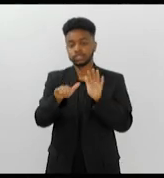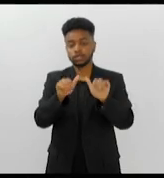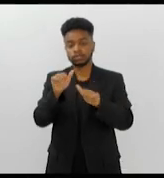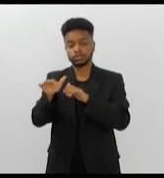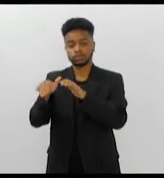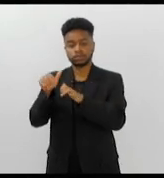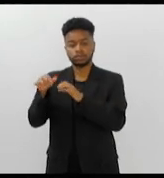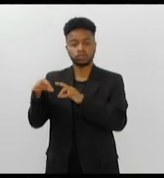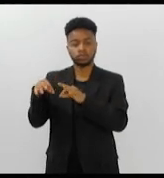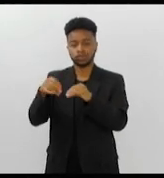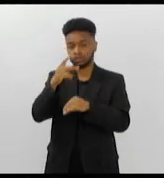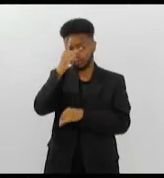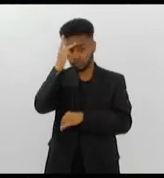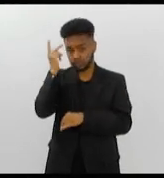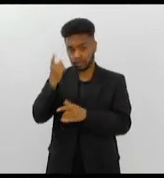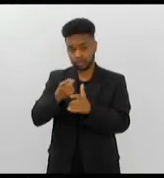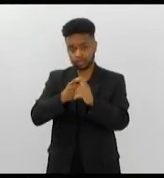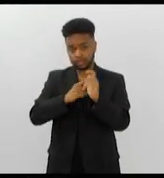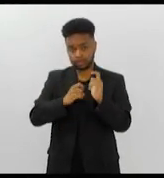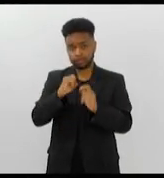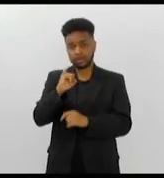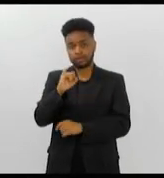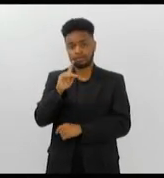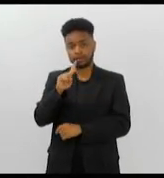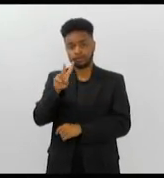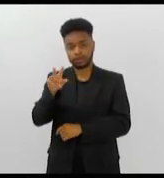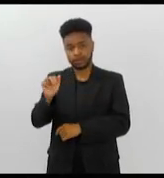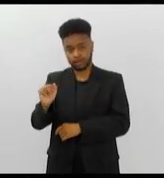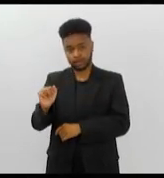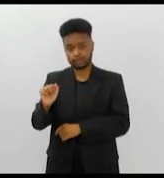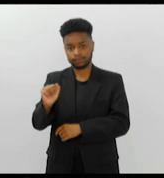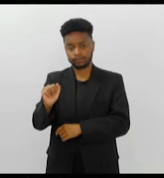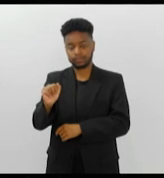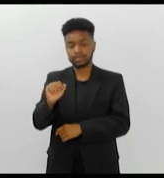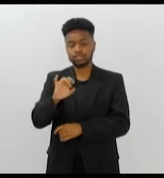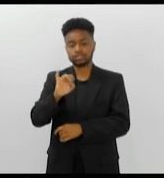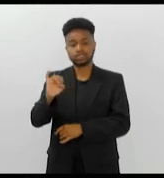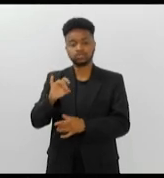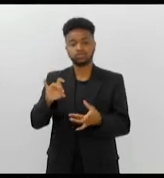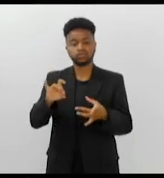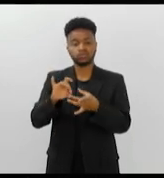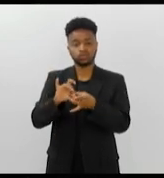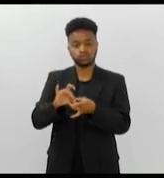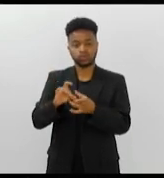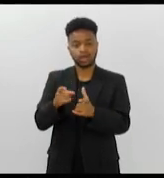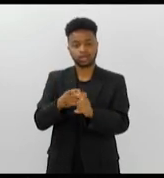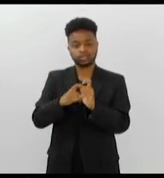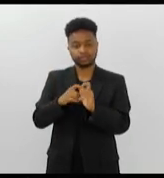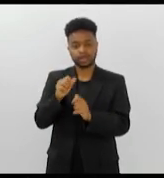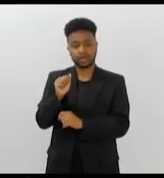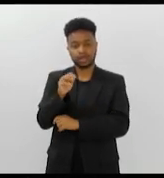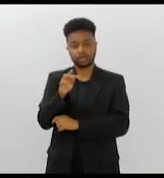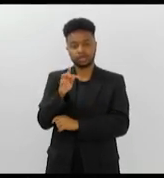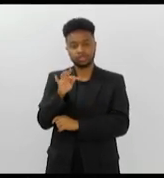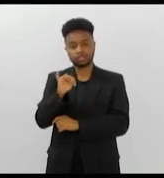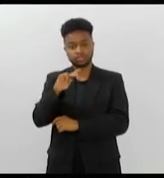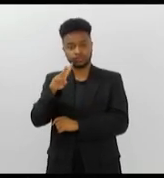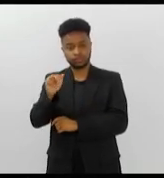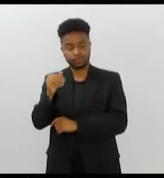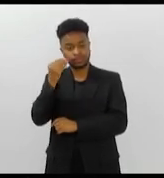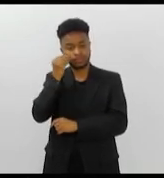devedores de PVA inscritos na dívida ativa para fazerem seus